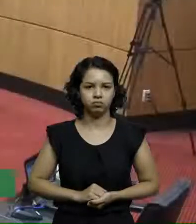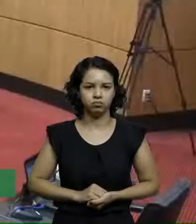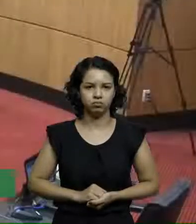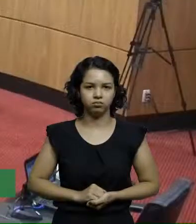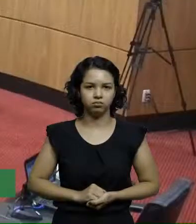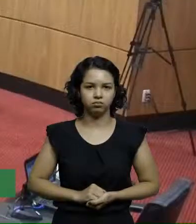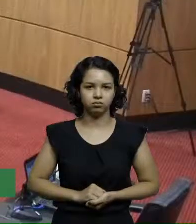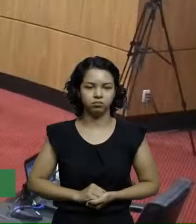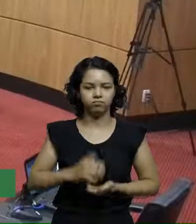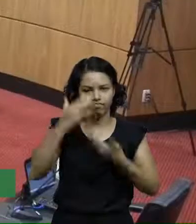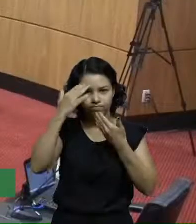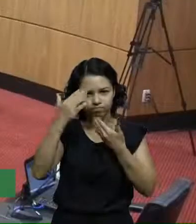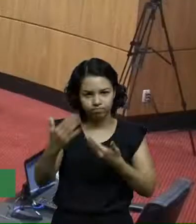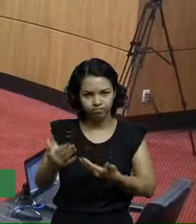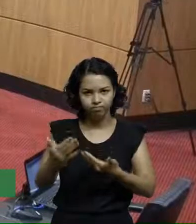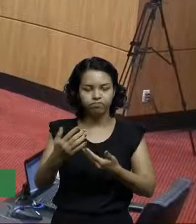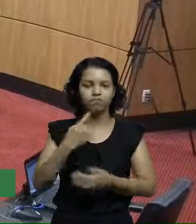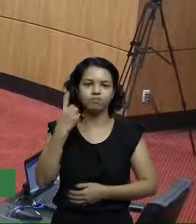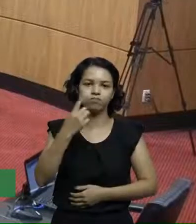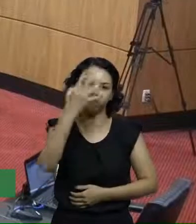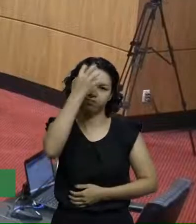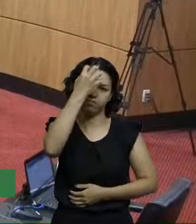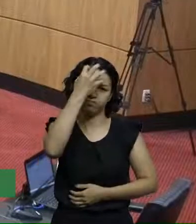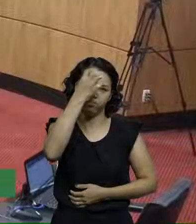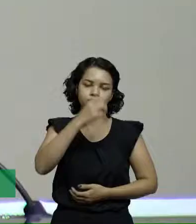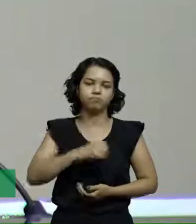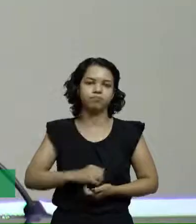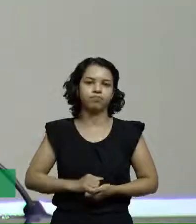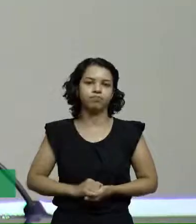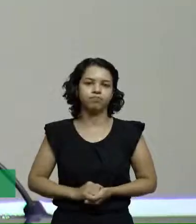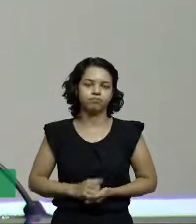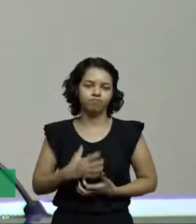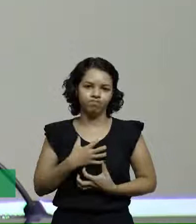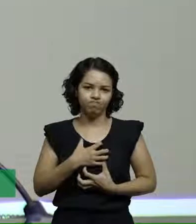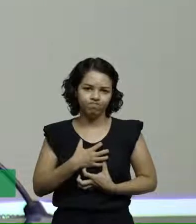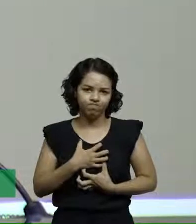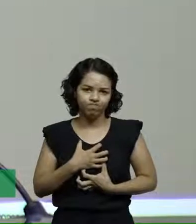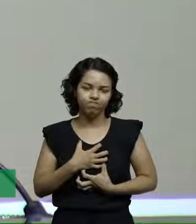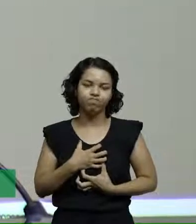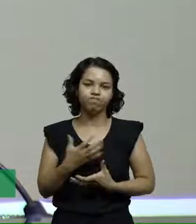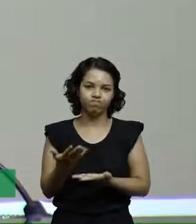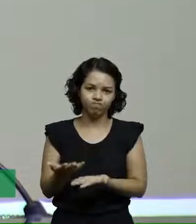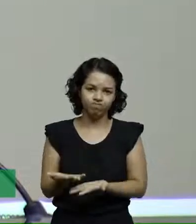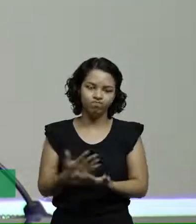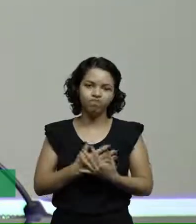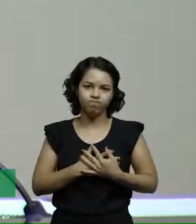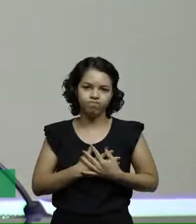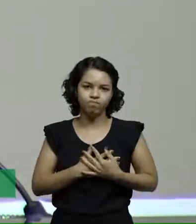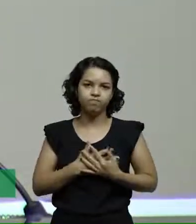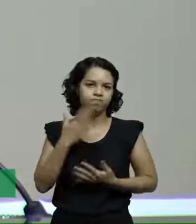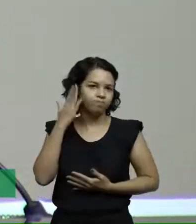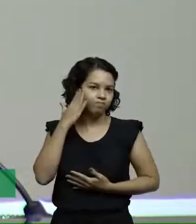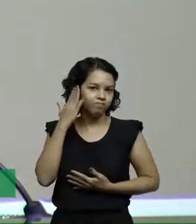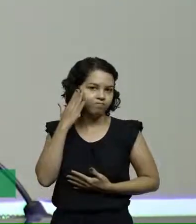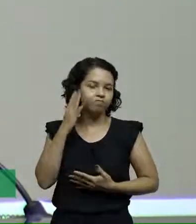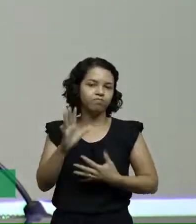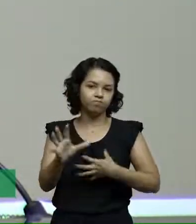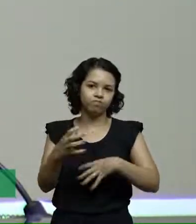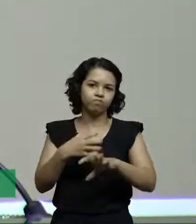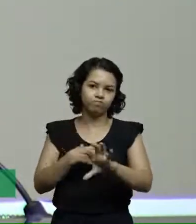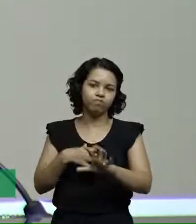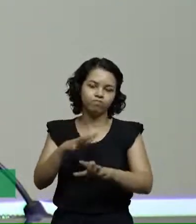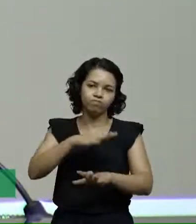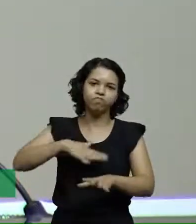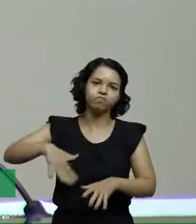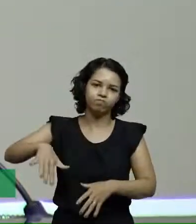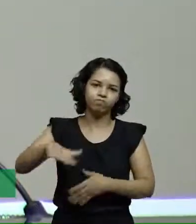Obrigado, deputado Ismael. É o sentimento de Vossa Excelência. Sei que é compartilhado por todos